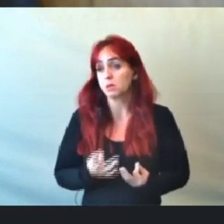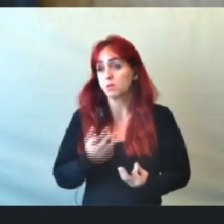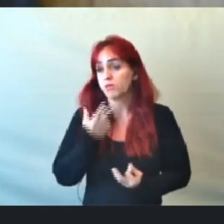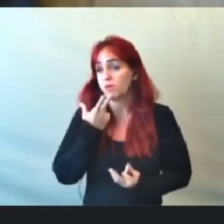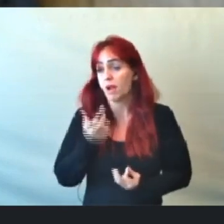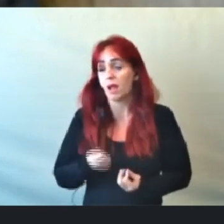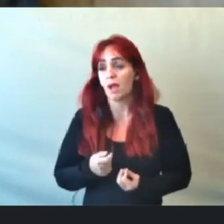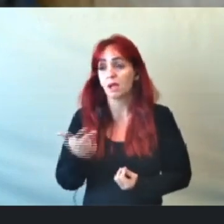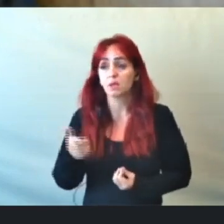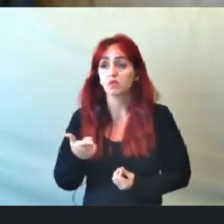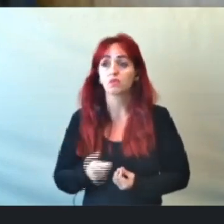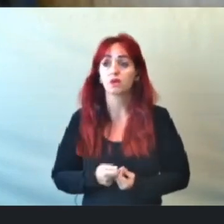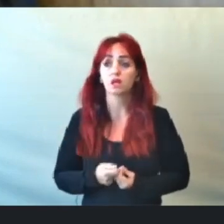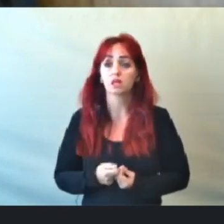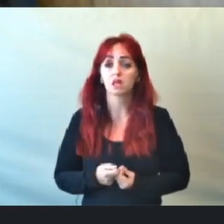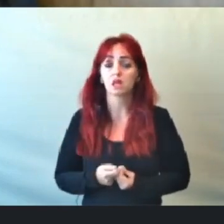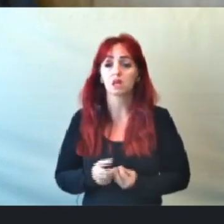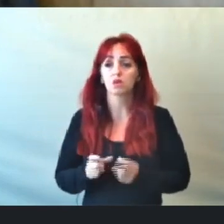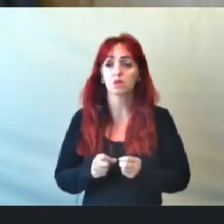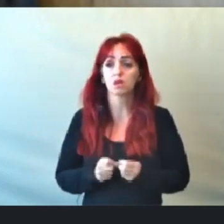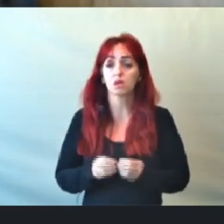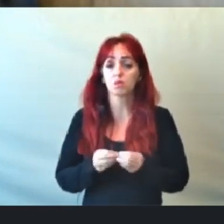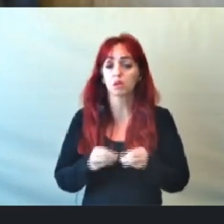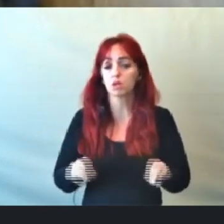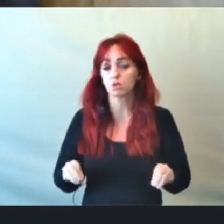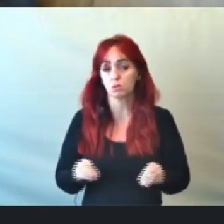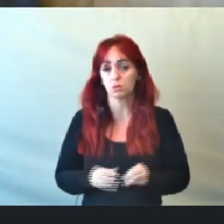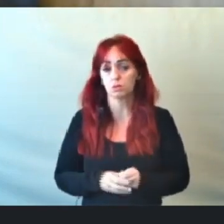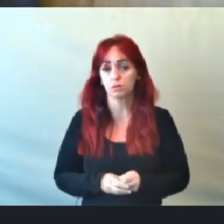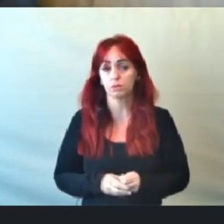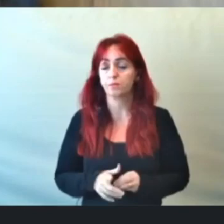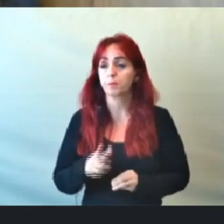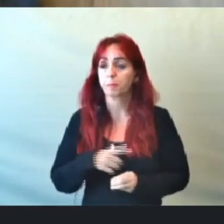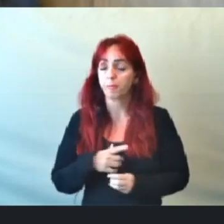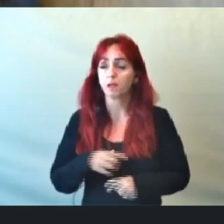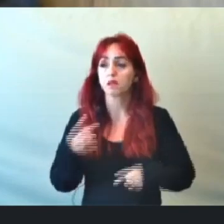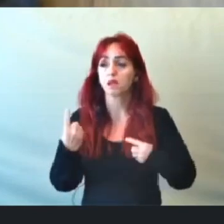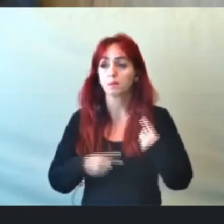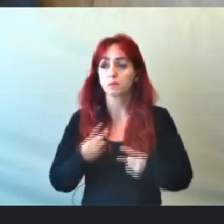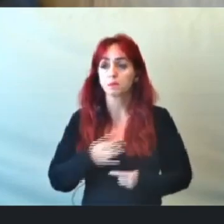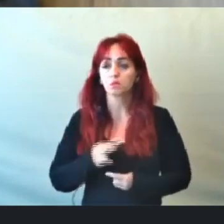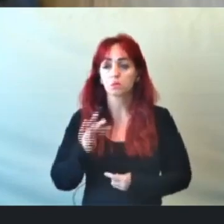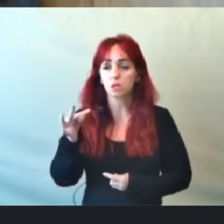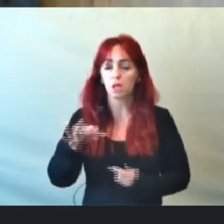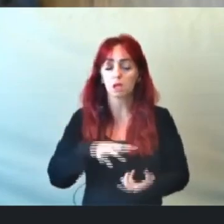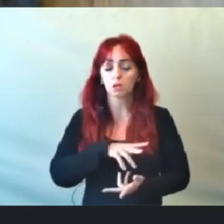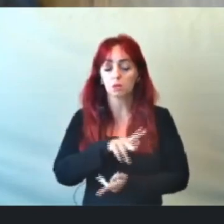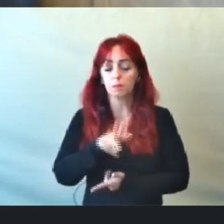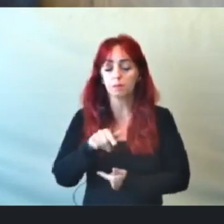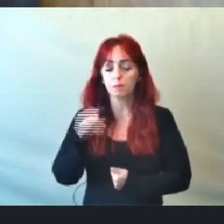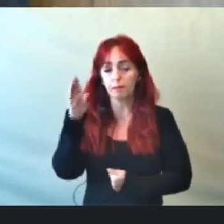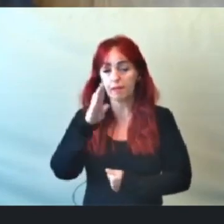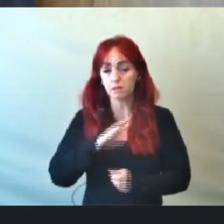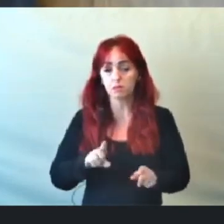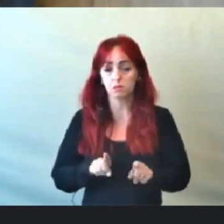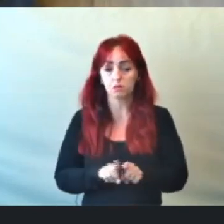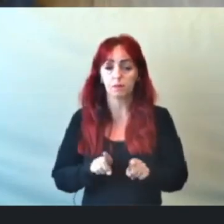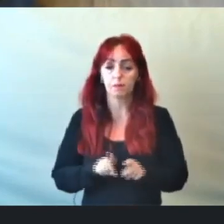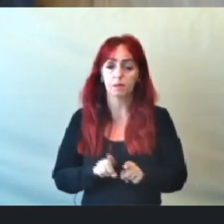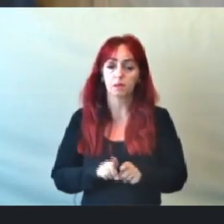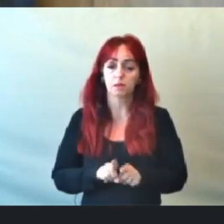esgotos. Há toda uma discussão técnica no Brasil e no mundo sobre isso, mas, embora